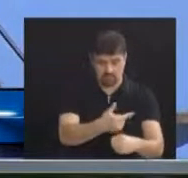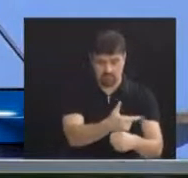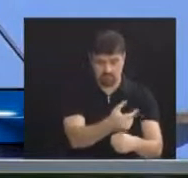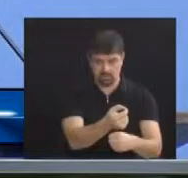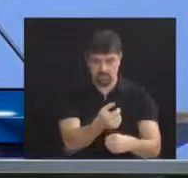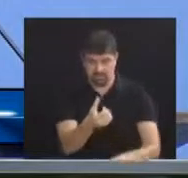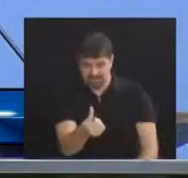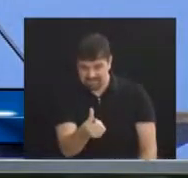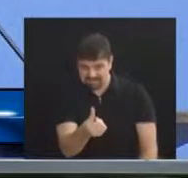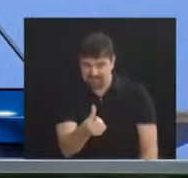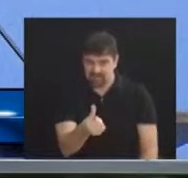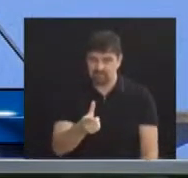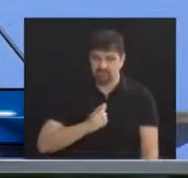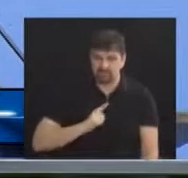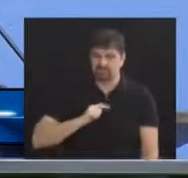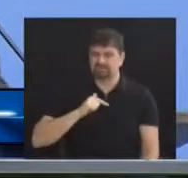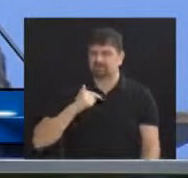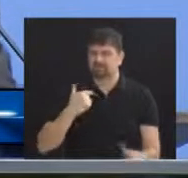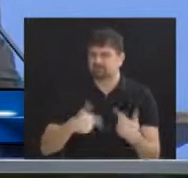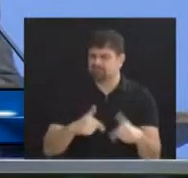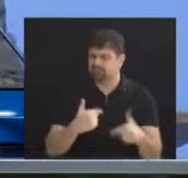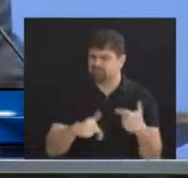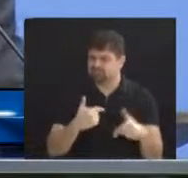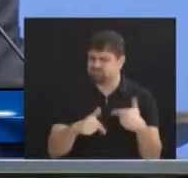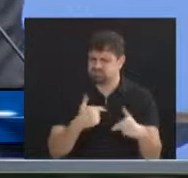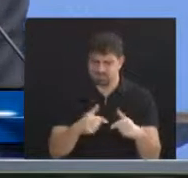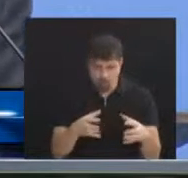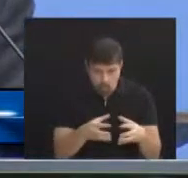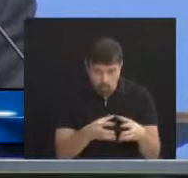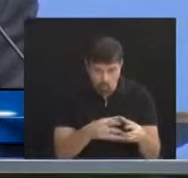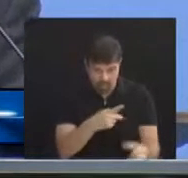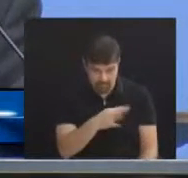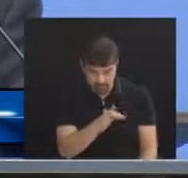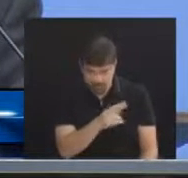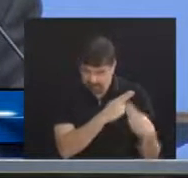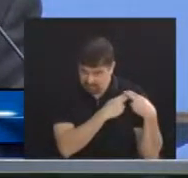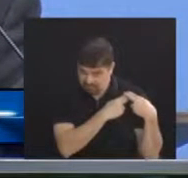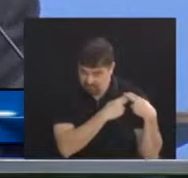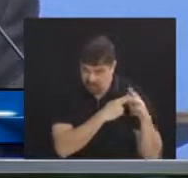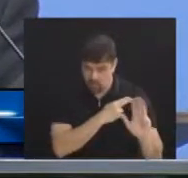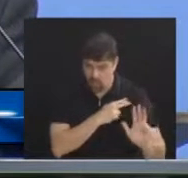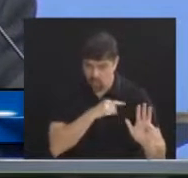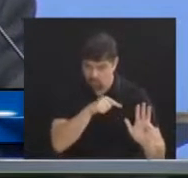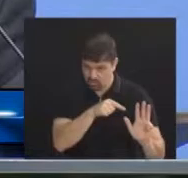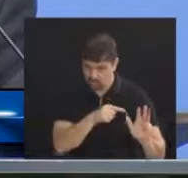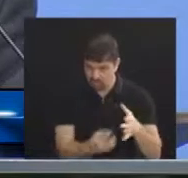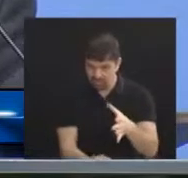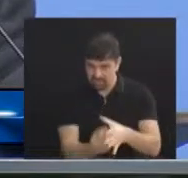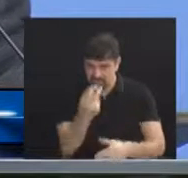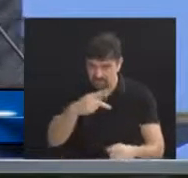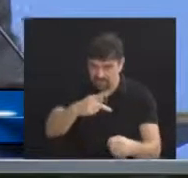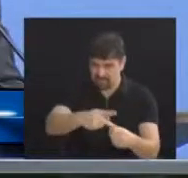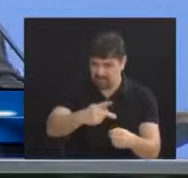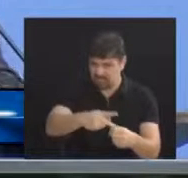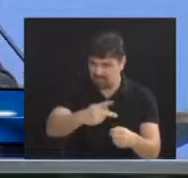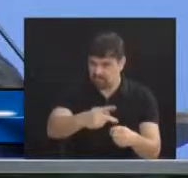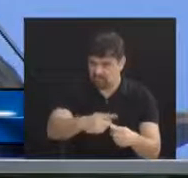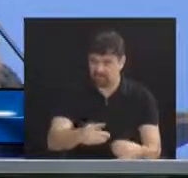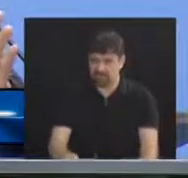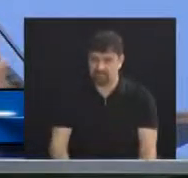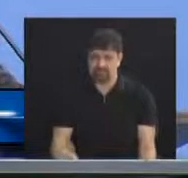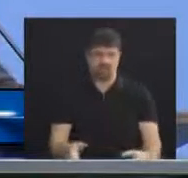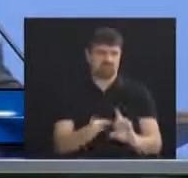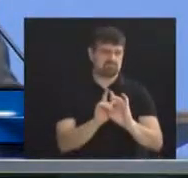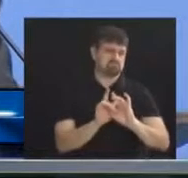Isso à custa de muito trabalho, não foi trabalho do PT, nem foi trabalho do Lula, para que aquilo existisse. E eles